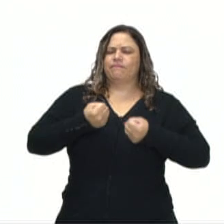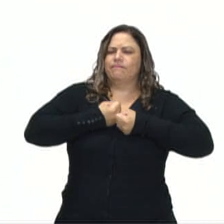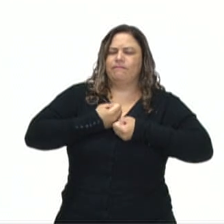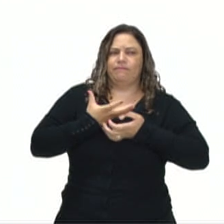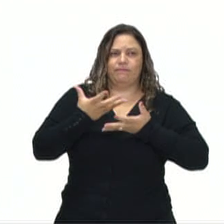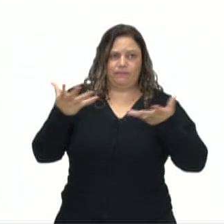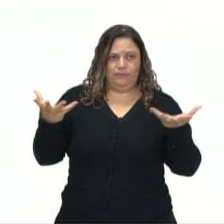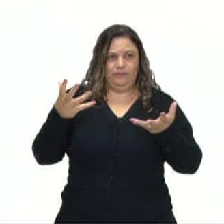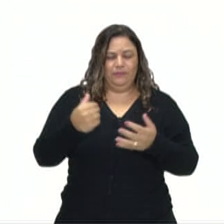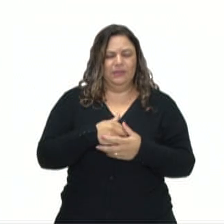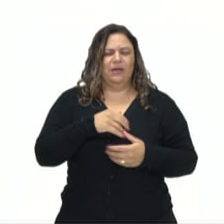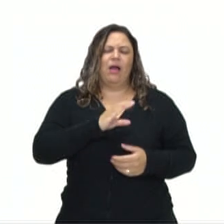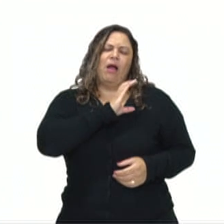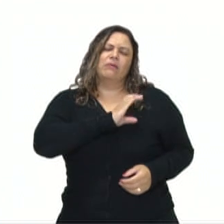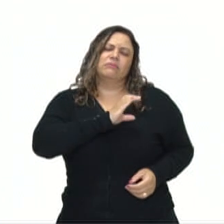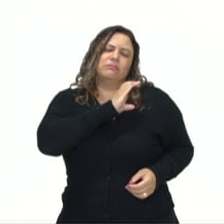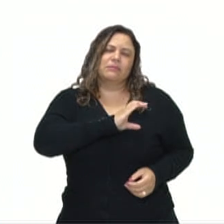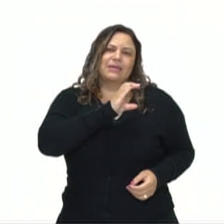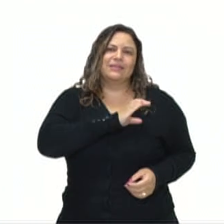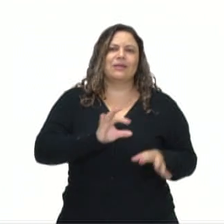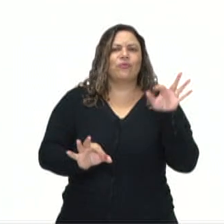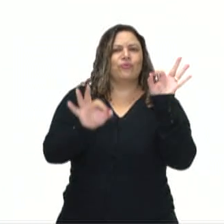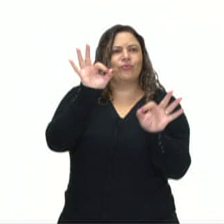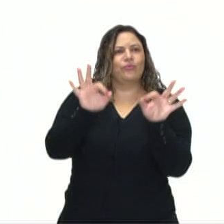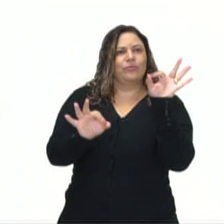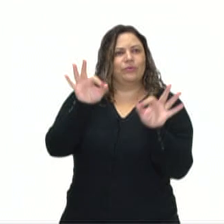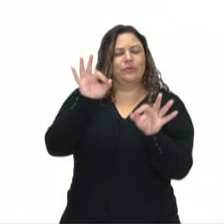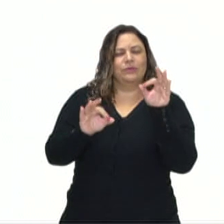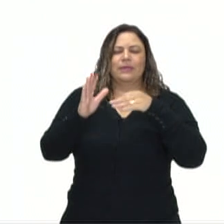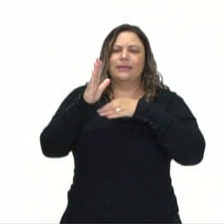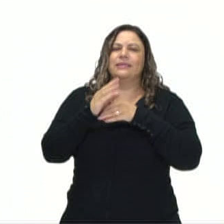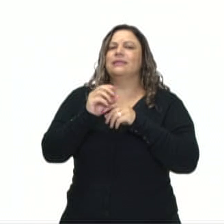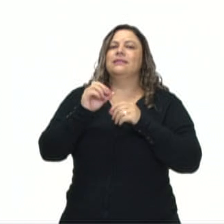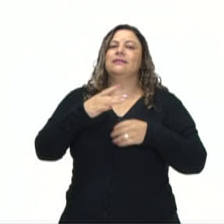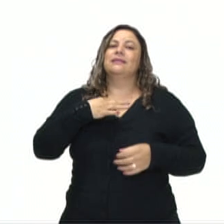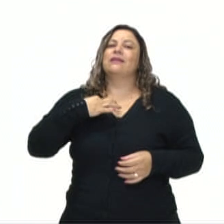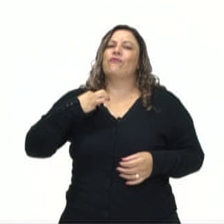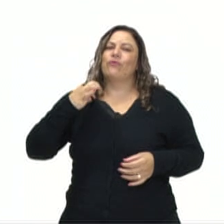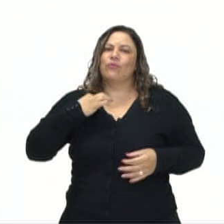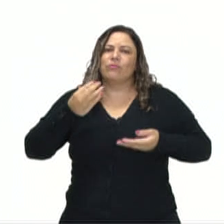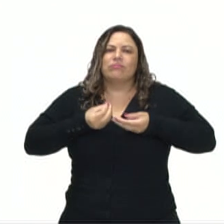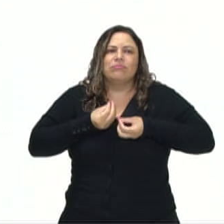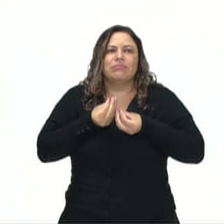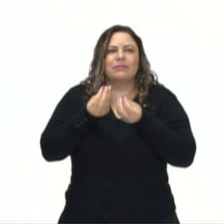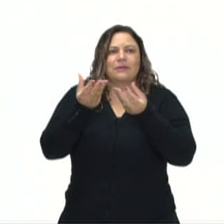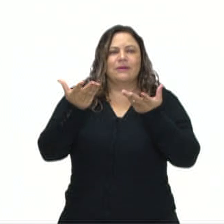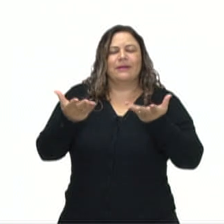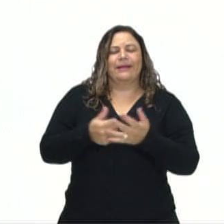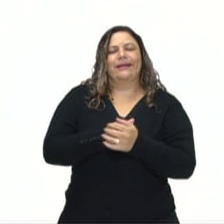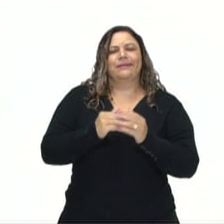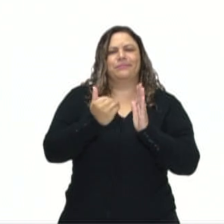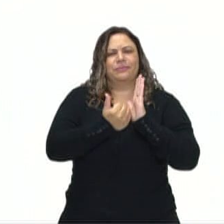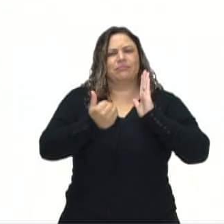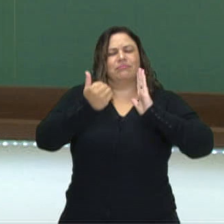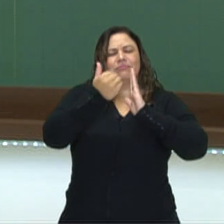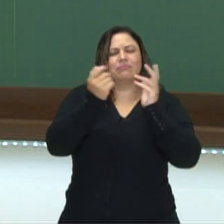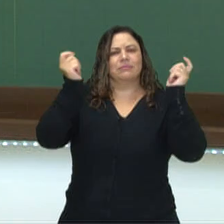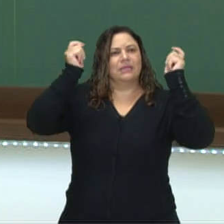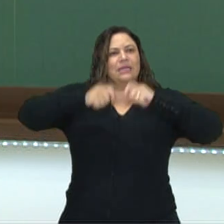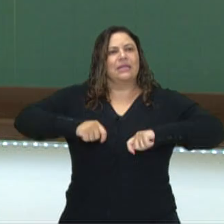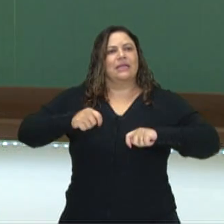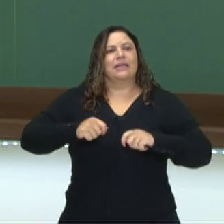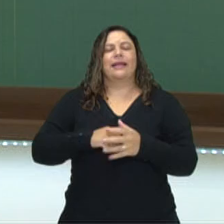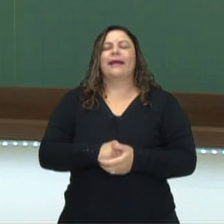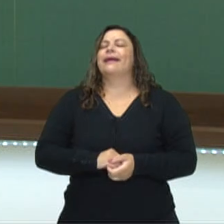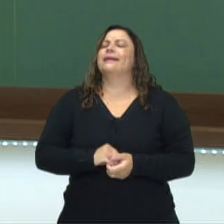generosidade, compaixão, justiça, caridade, altruísmo, afabilidade.